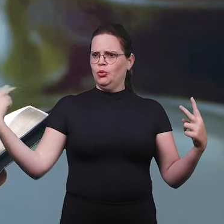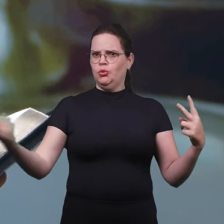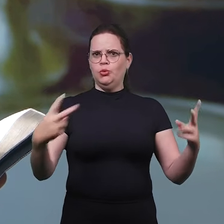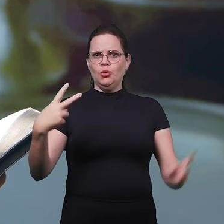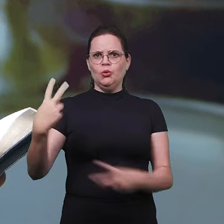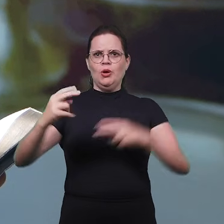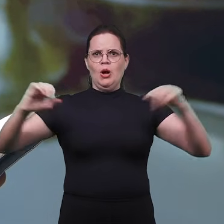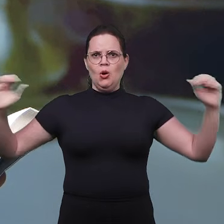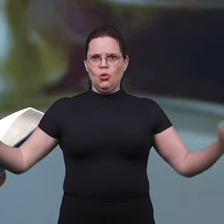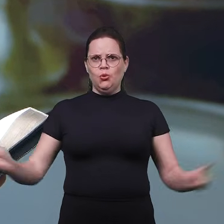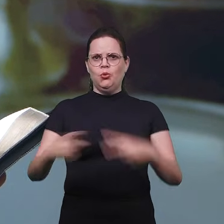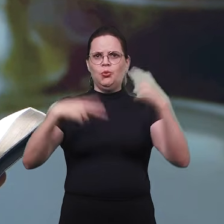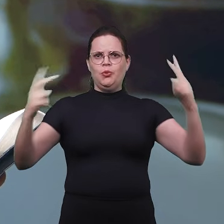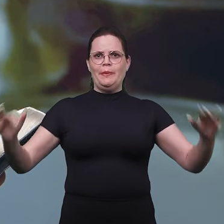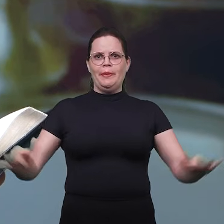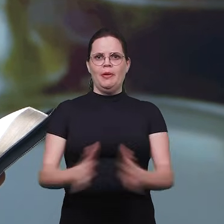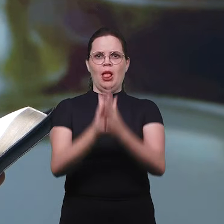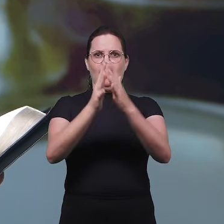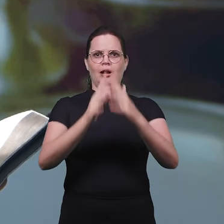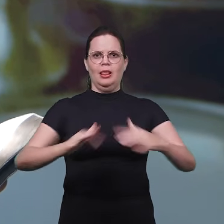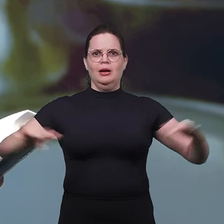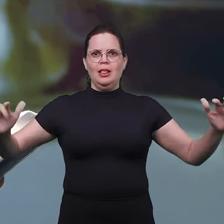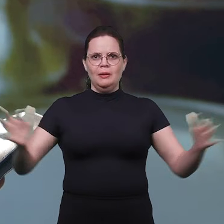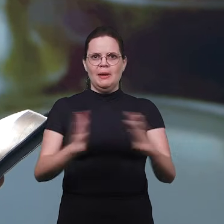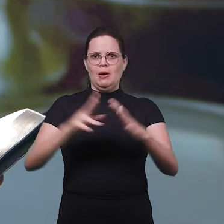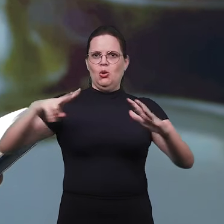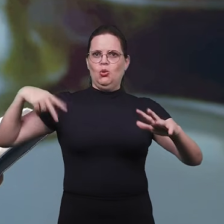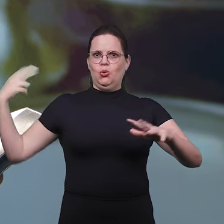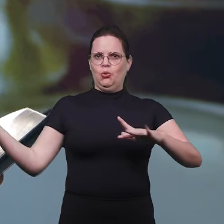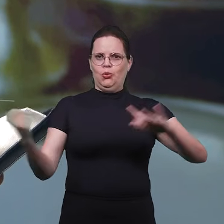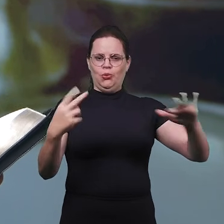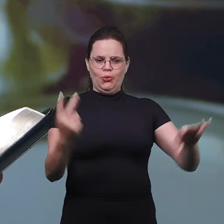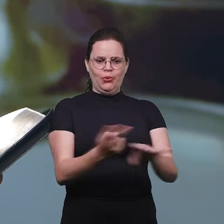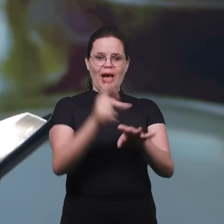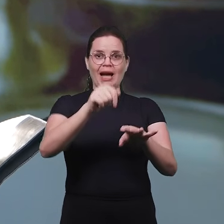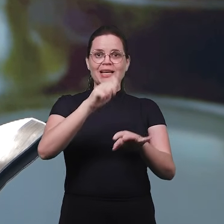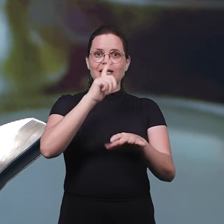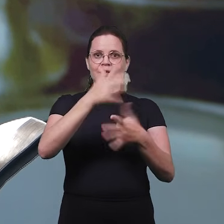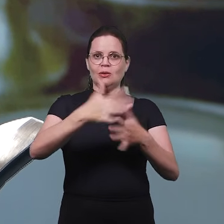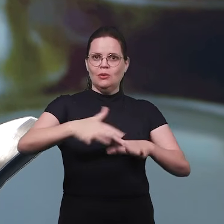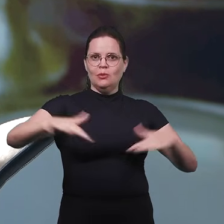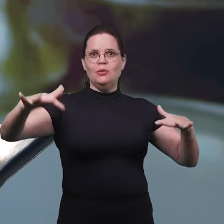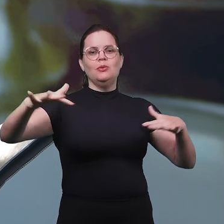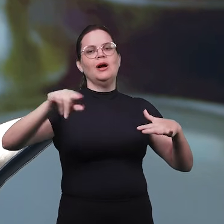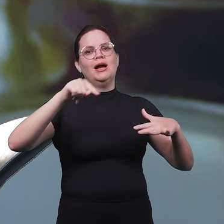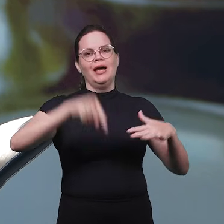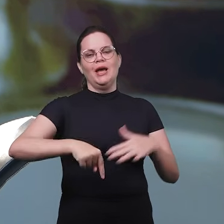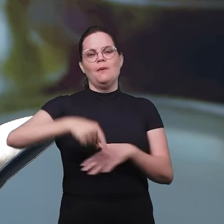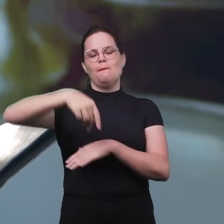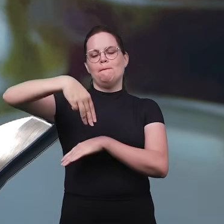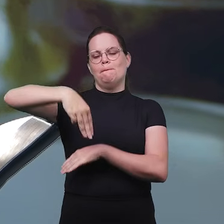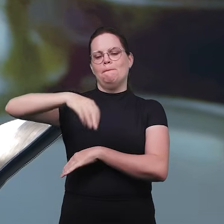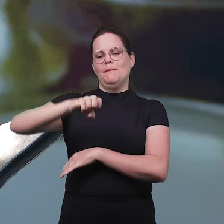no mar grande. Então, se o mar grande, né, que faz menção do Mediterrâneo,